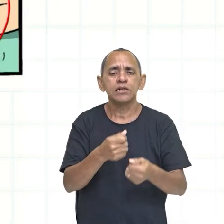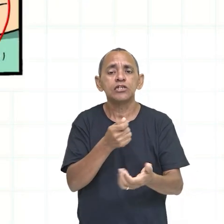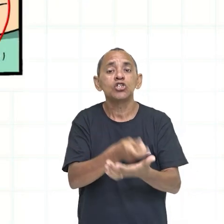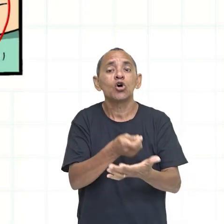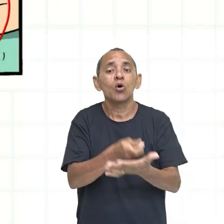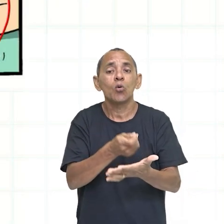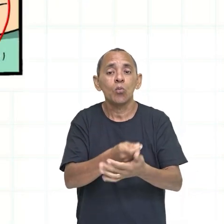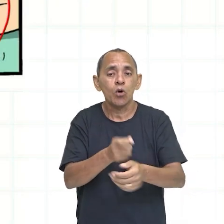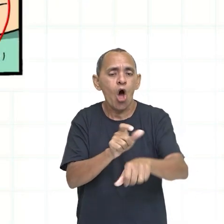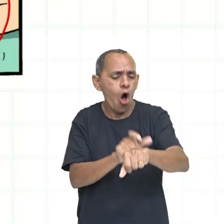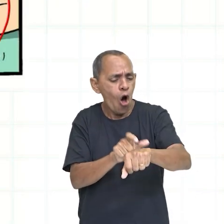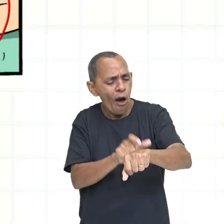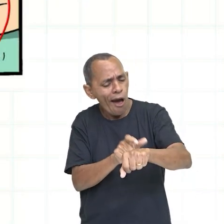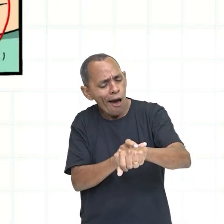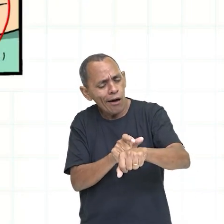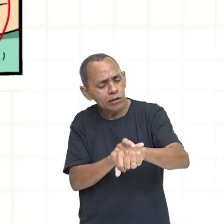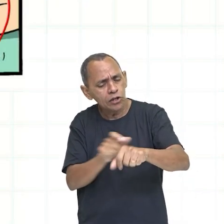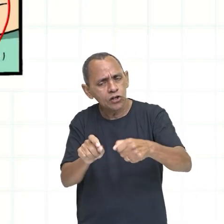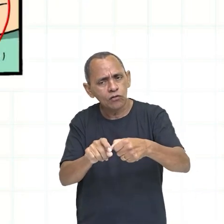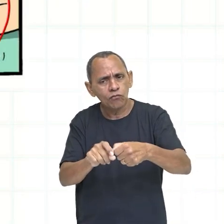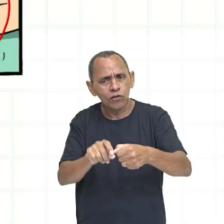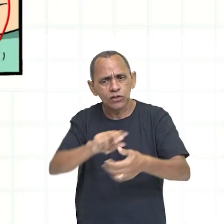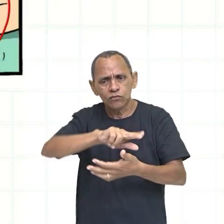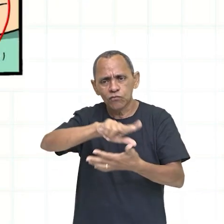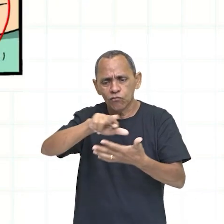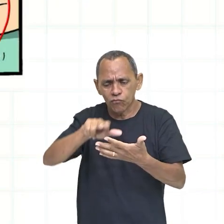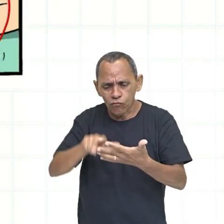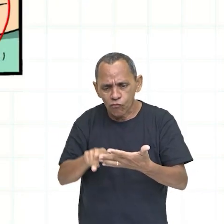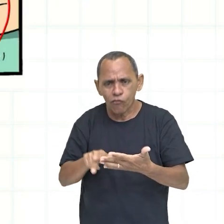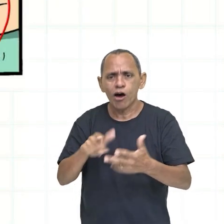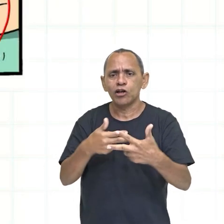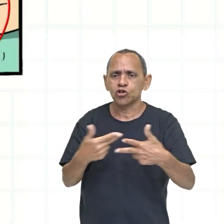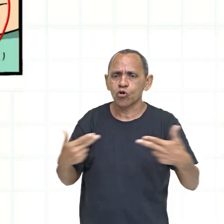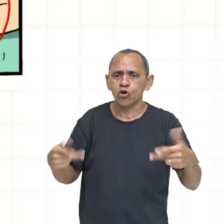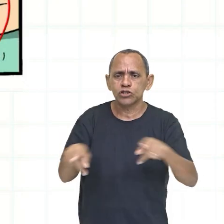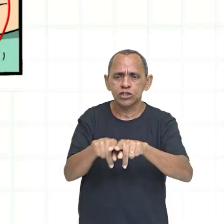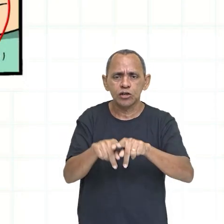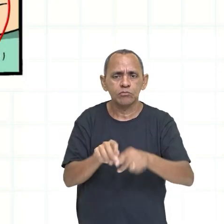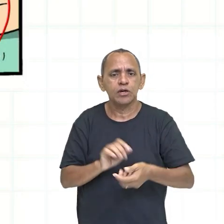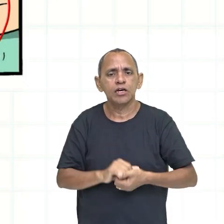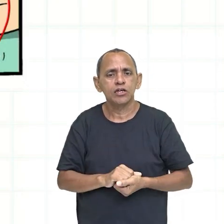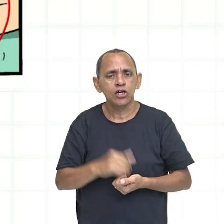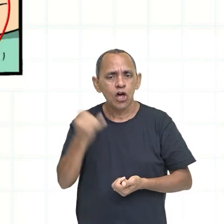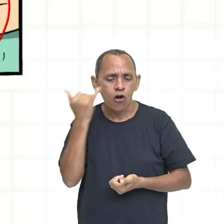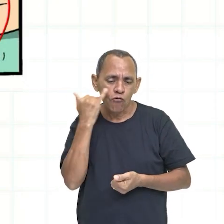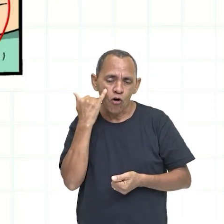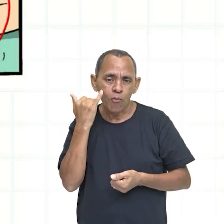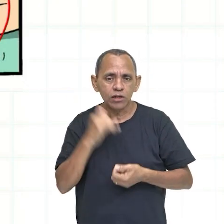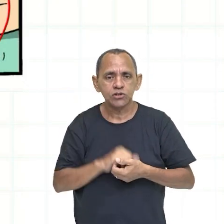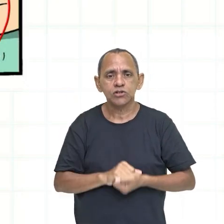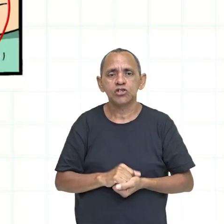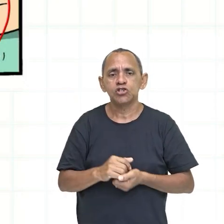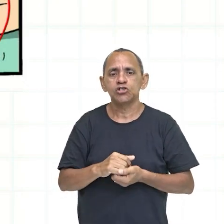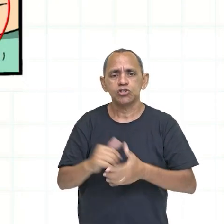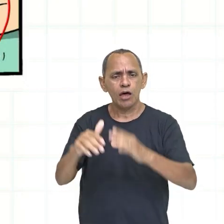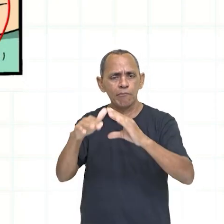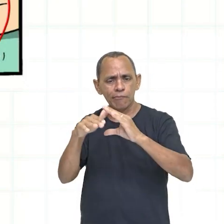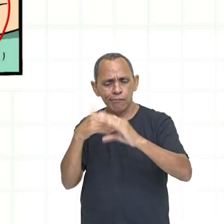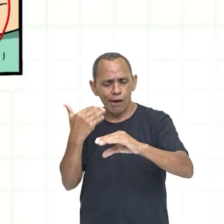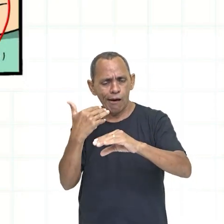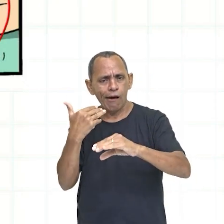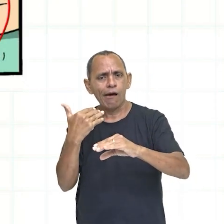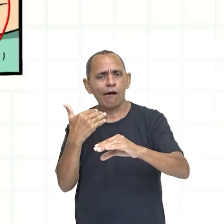relógio porque ele faz tudo isso, né, ele serve para olhar data, olhar hora, ele também indica quando você recebe mensagem,